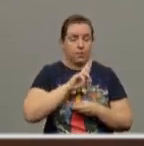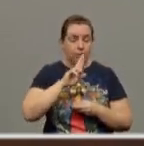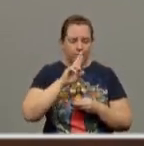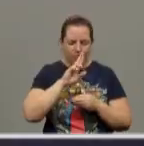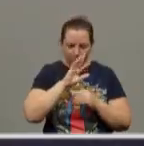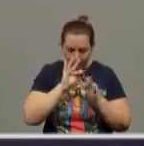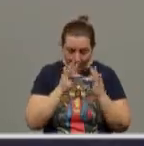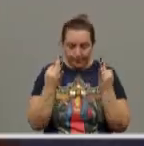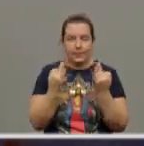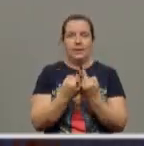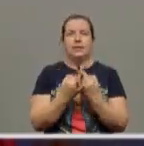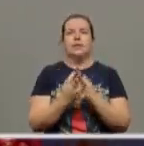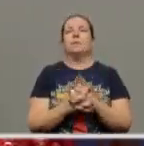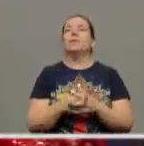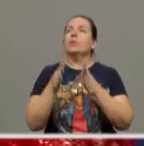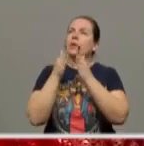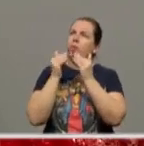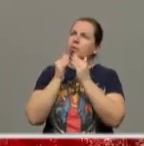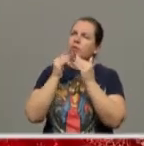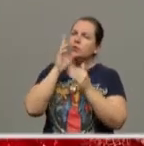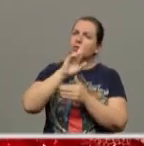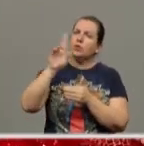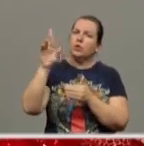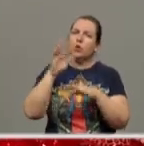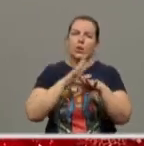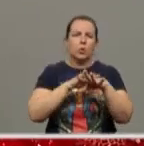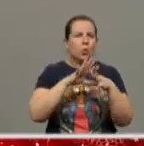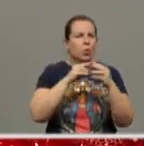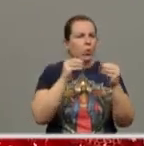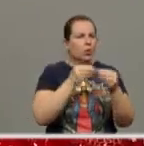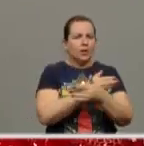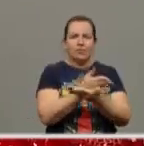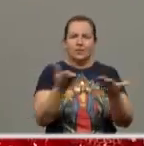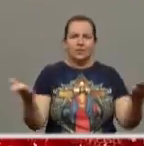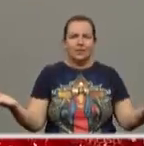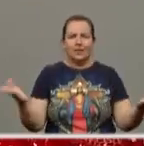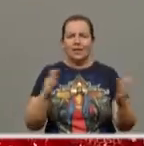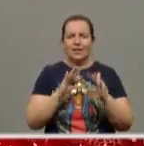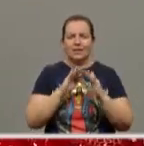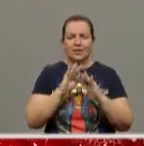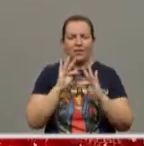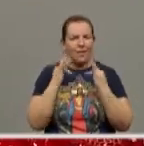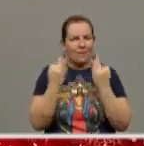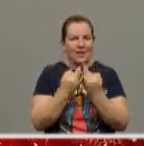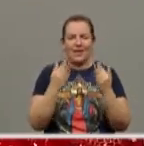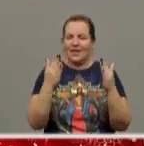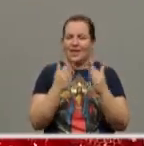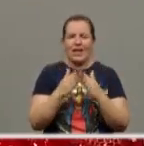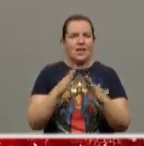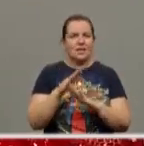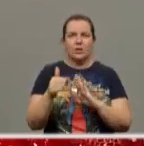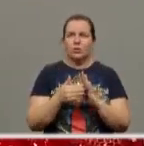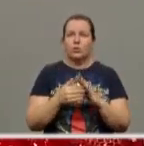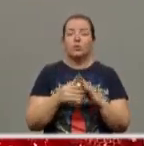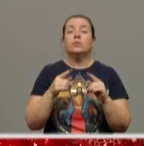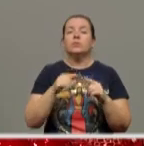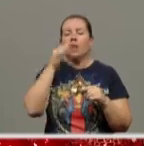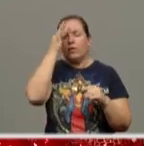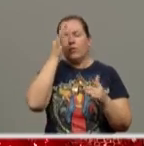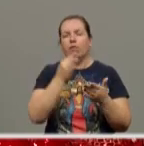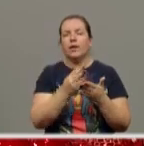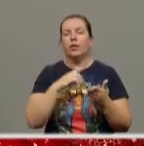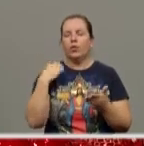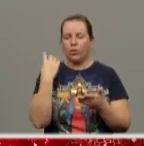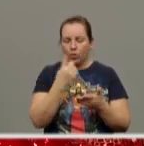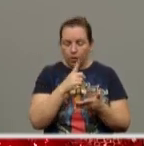Tá? Pedindo ao Senhor que cura a sua família, a sua casa. Pedindo ao Senhor que venha pela fé que nós falamos que tínhamos, né?